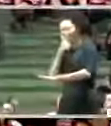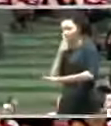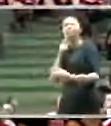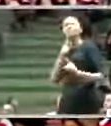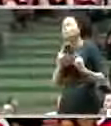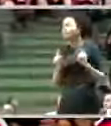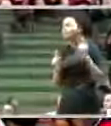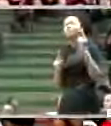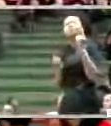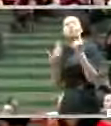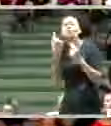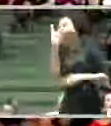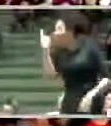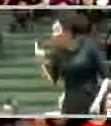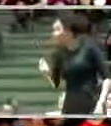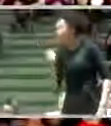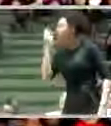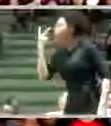aí.